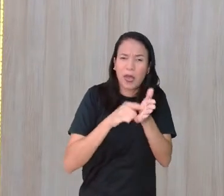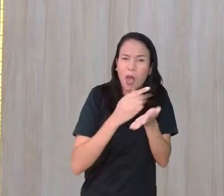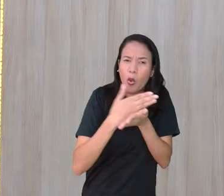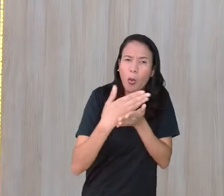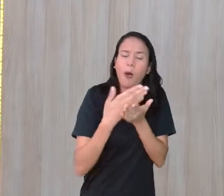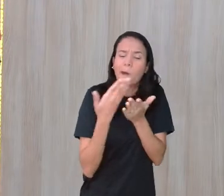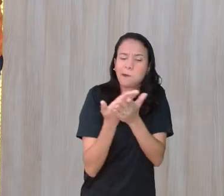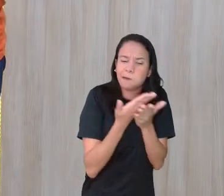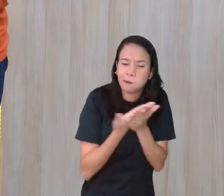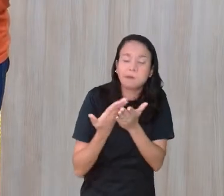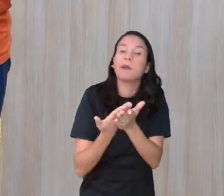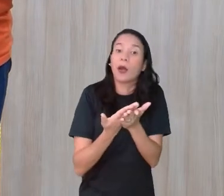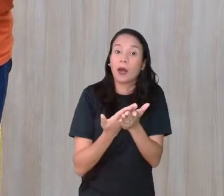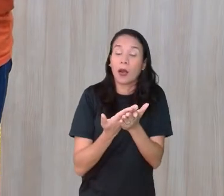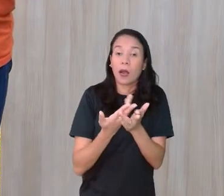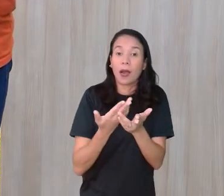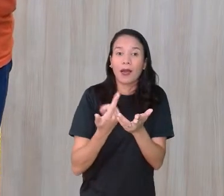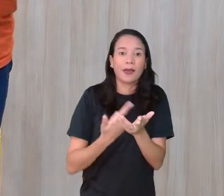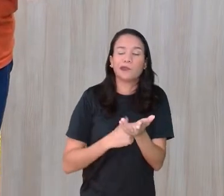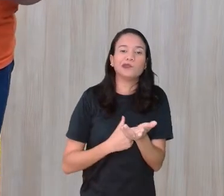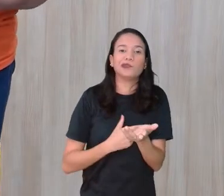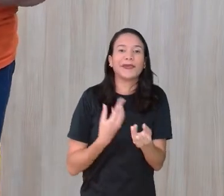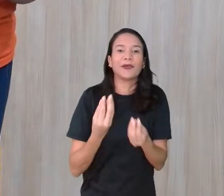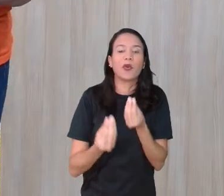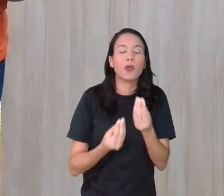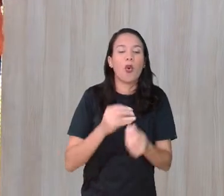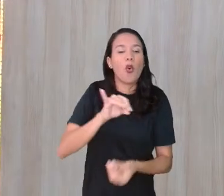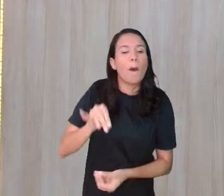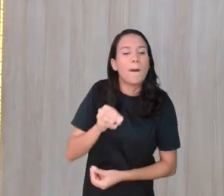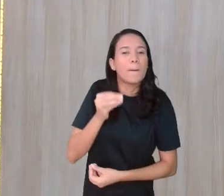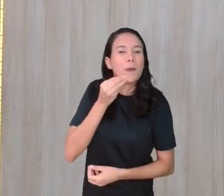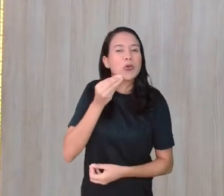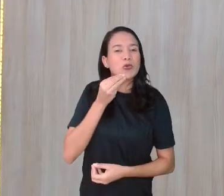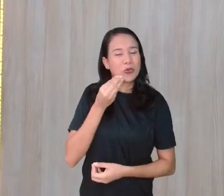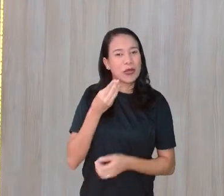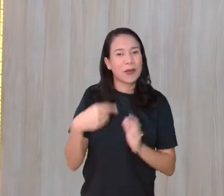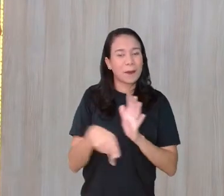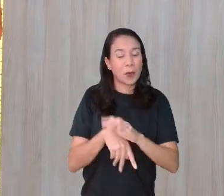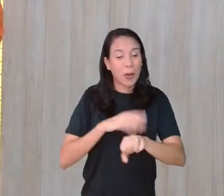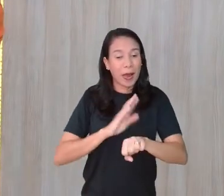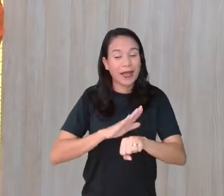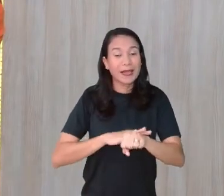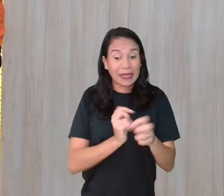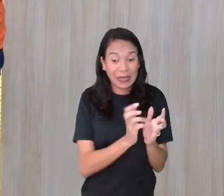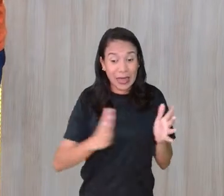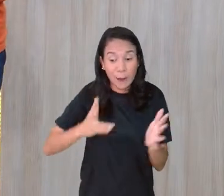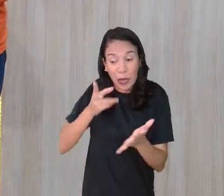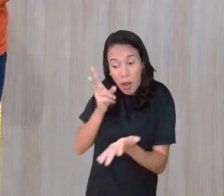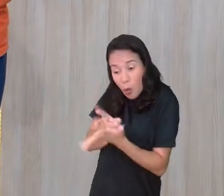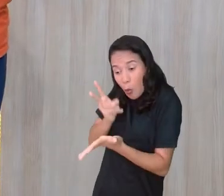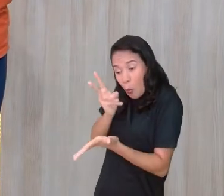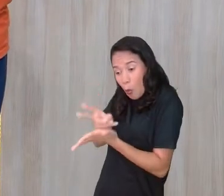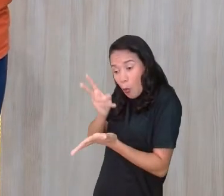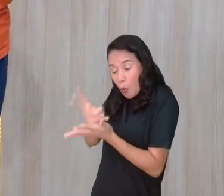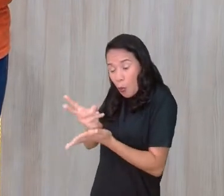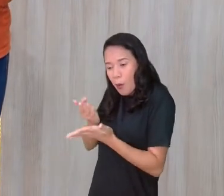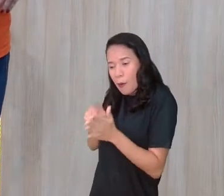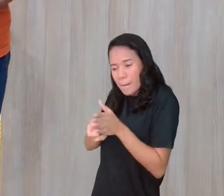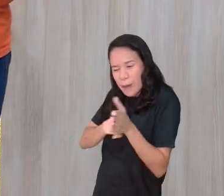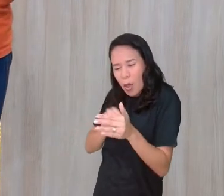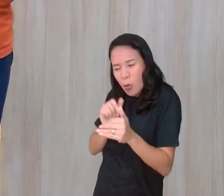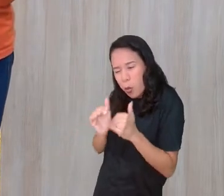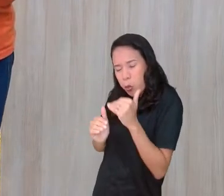trabalho, ele não tem às vezes muita oportunidade em relação ao tempo de continuar essa pesquisa